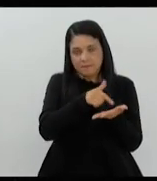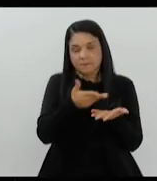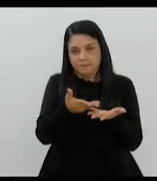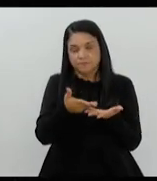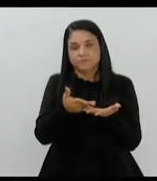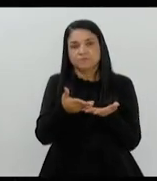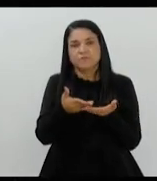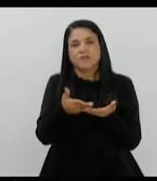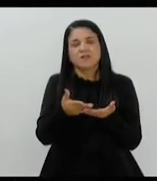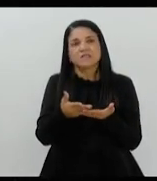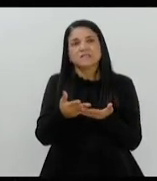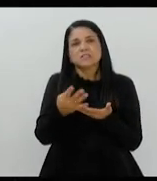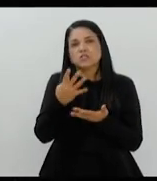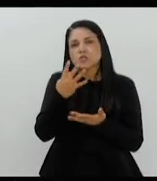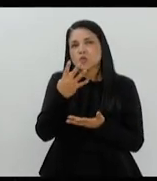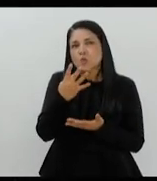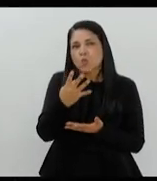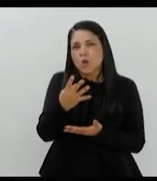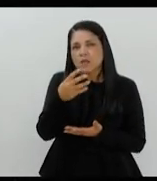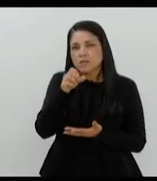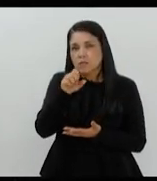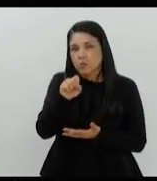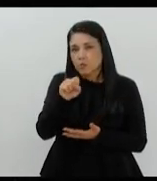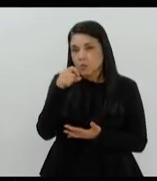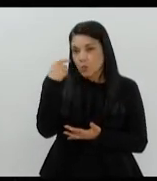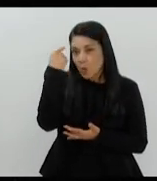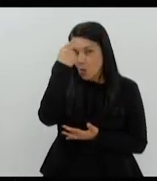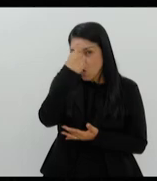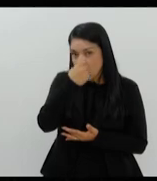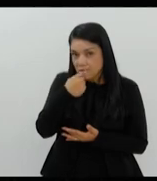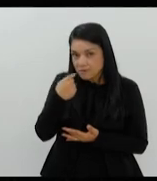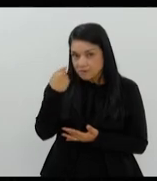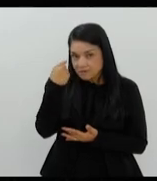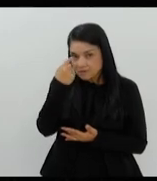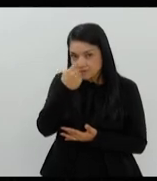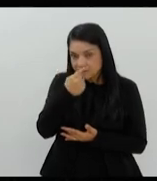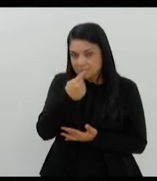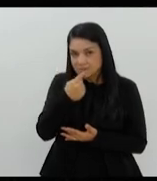Nessas últimas 48 horas,